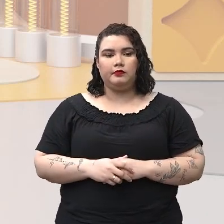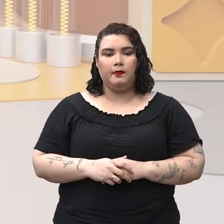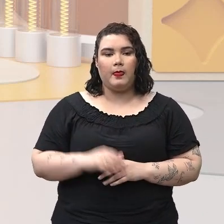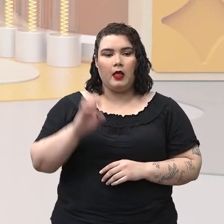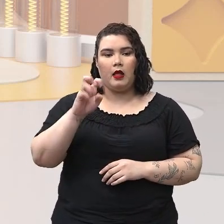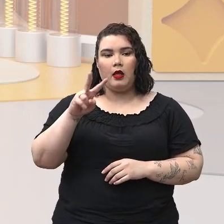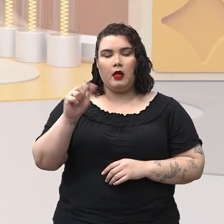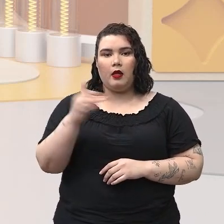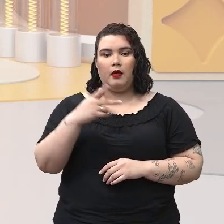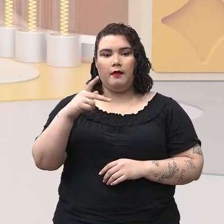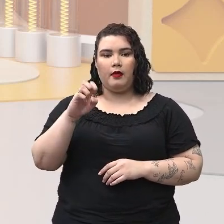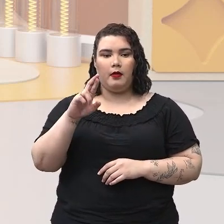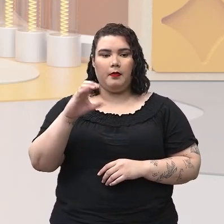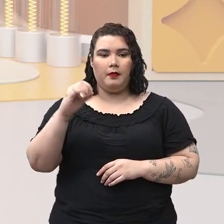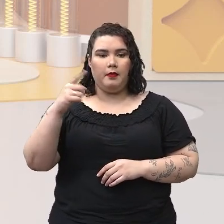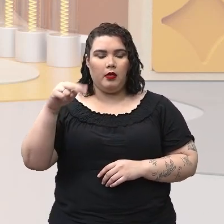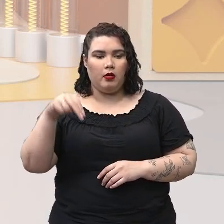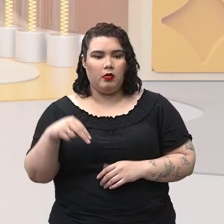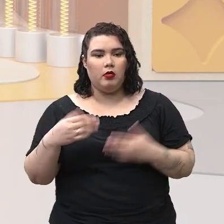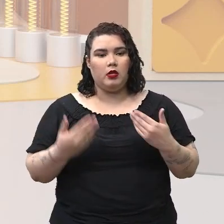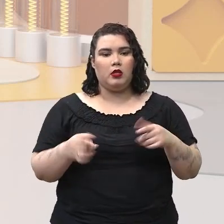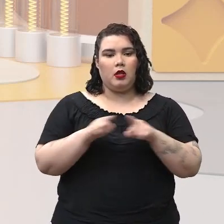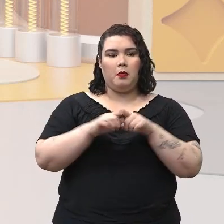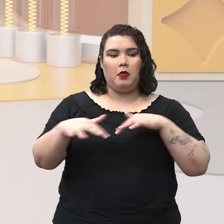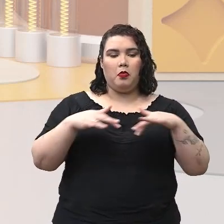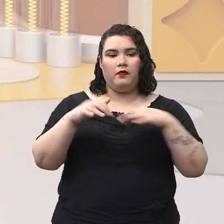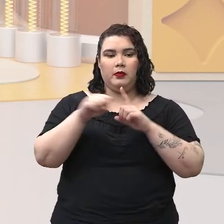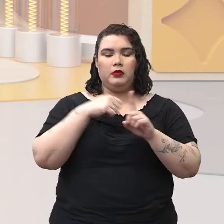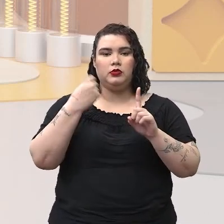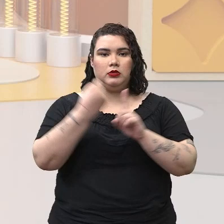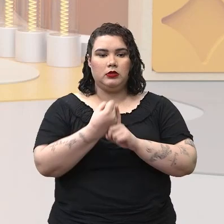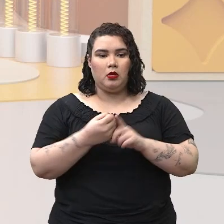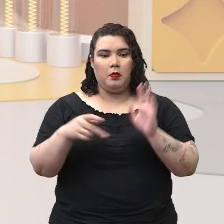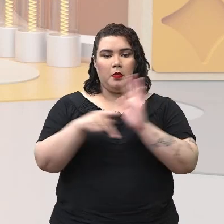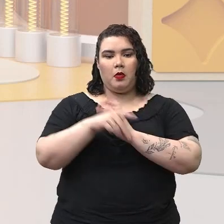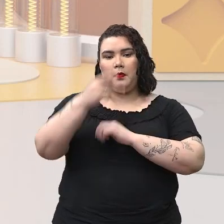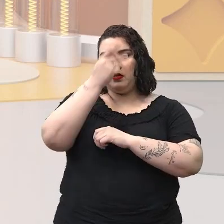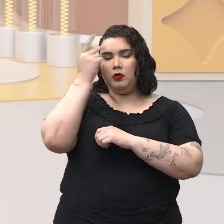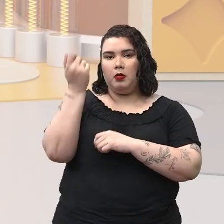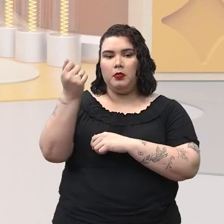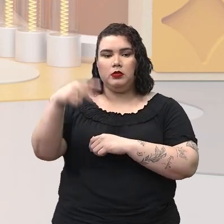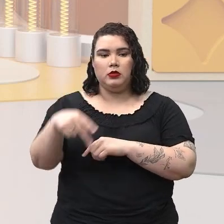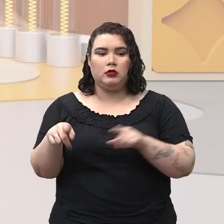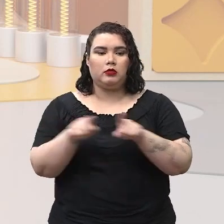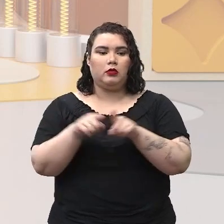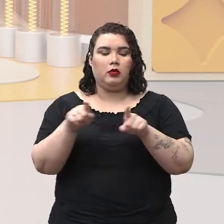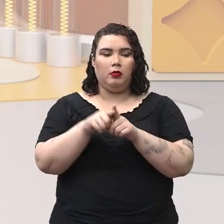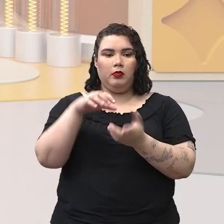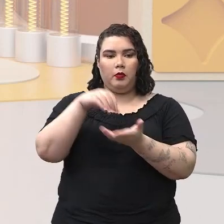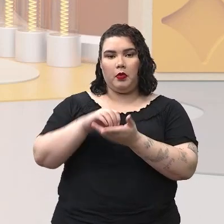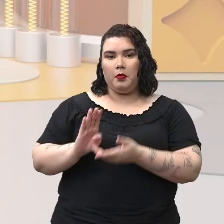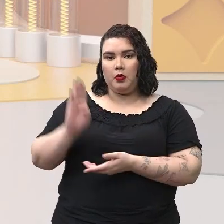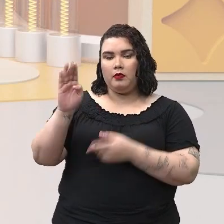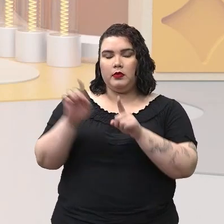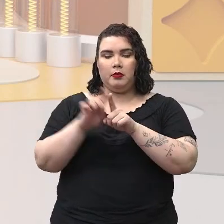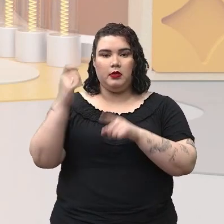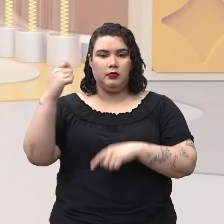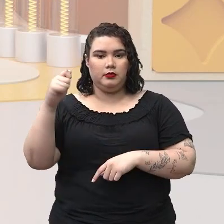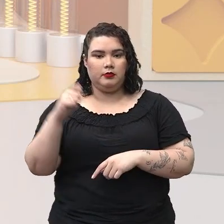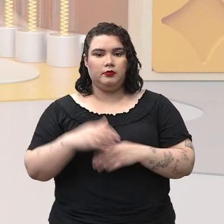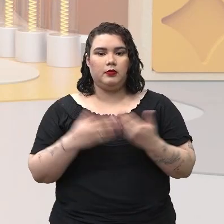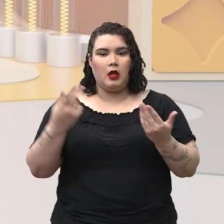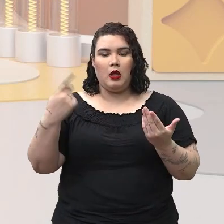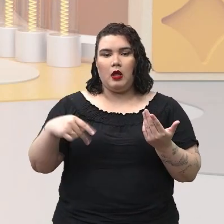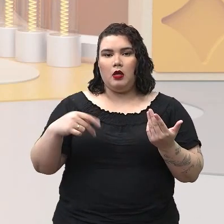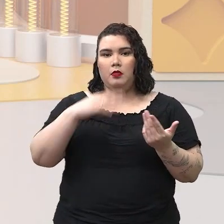Perón, Movimento dos Aposentados na Argentina e a Central Operária Boliviana, né? Aqui no Brasil tem até a coisa da CUT,